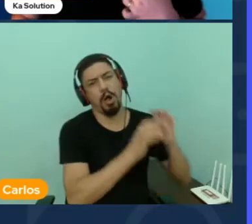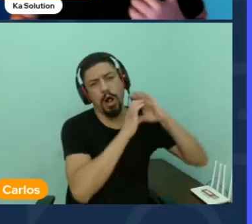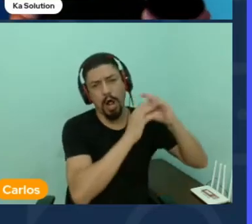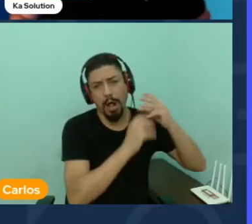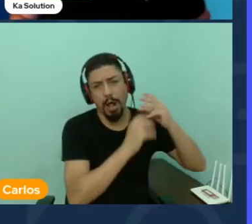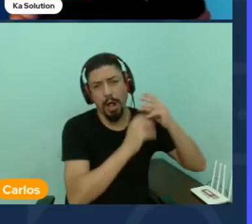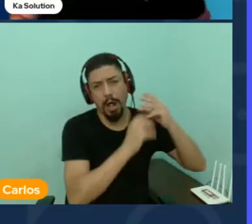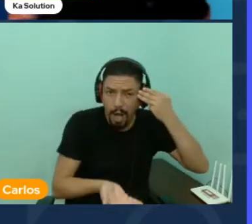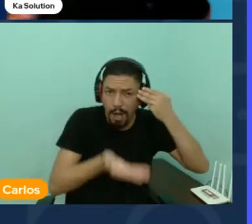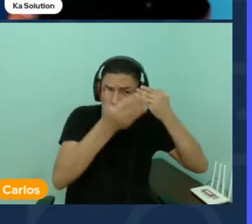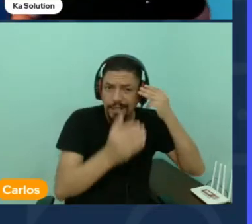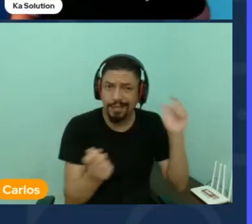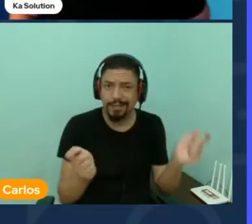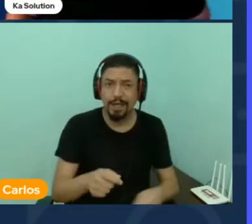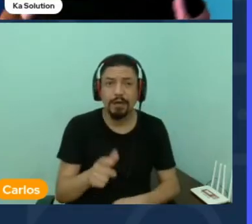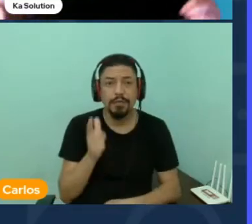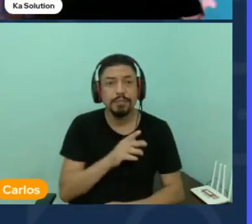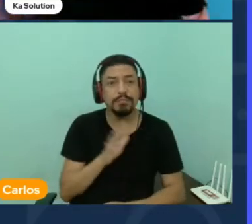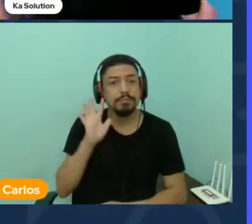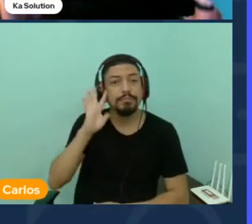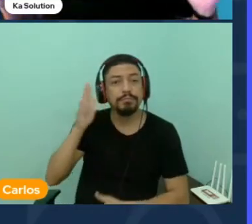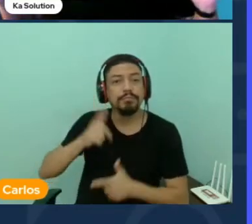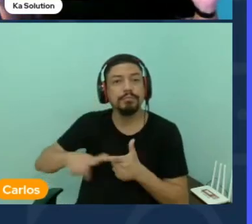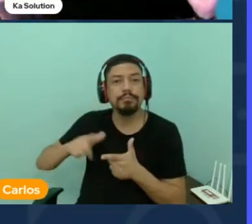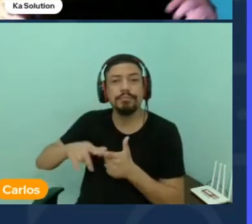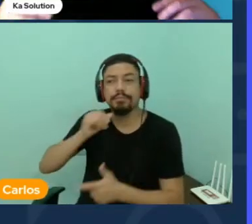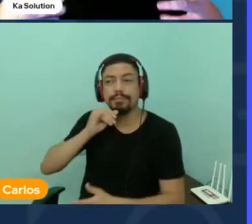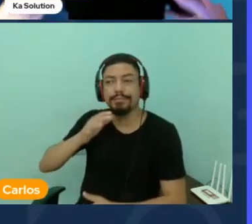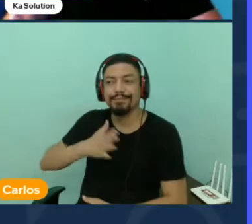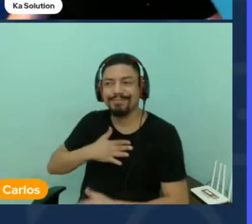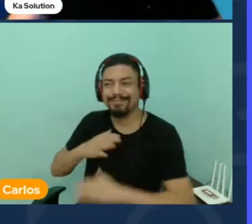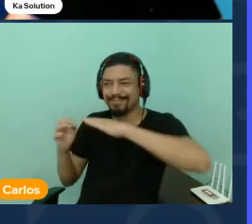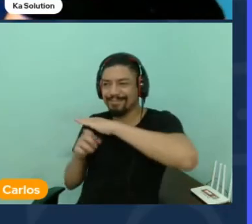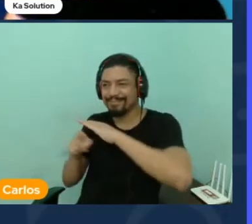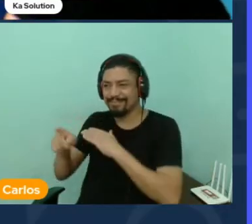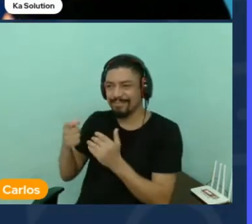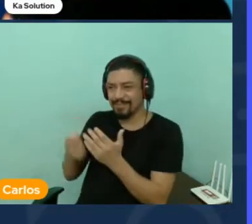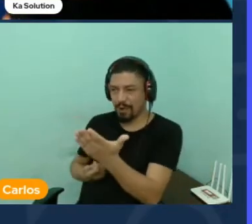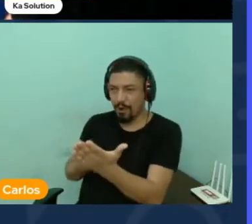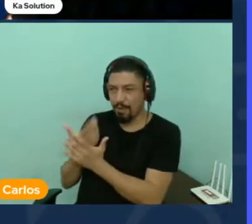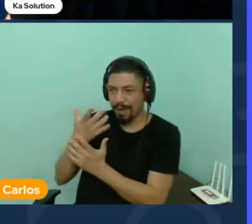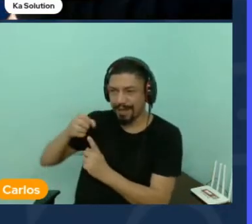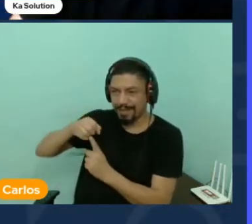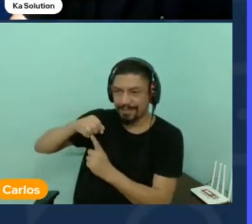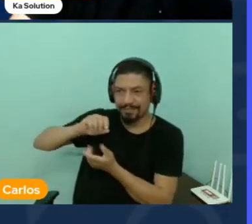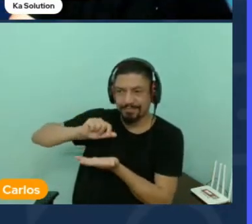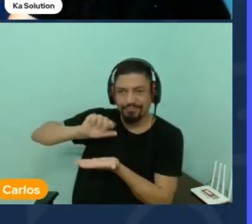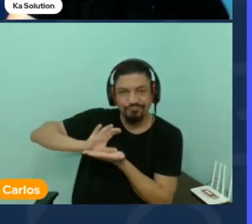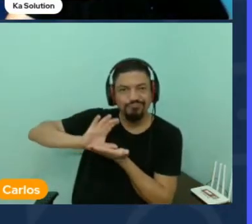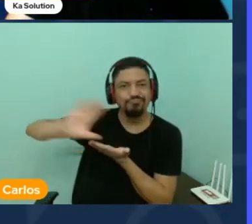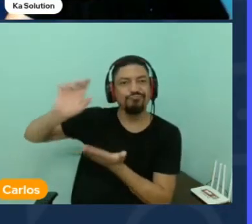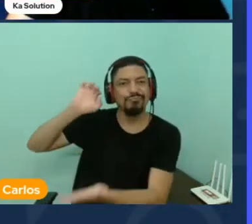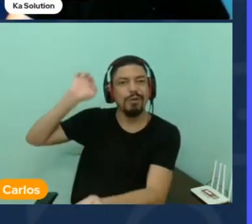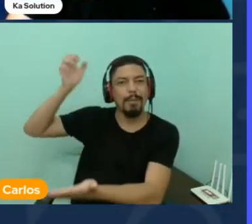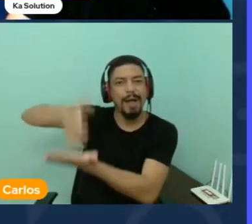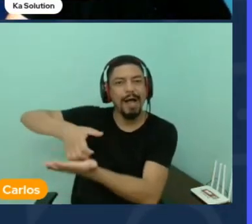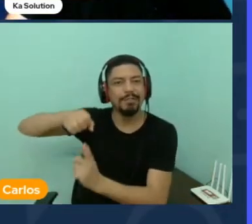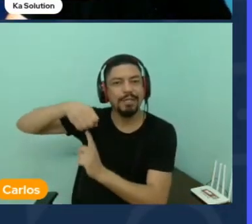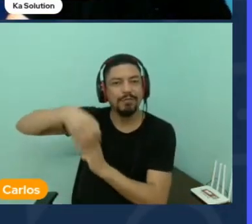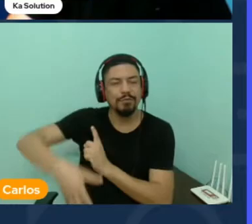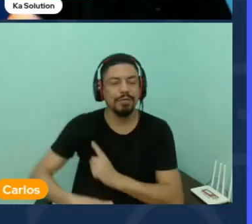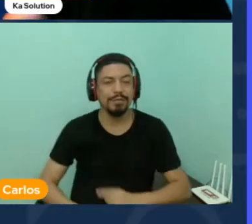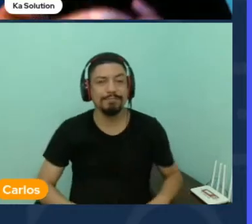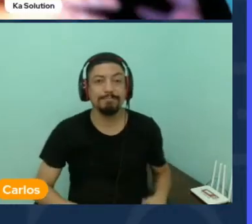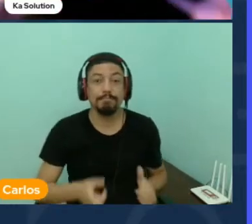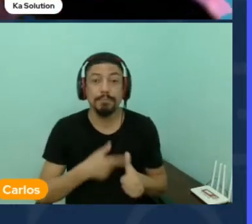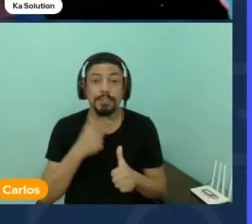problema que eu posso ter, por exemplo, quando na minha empresa eu preciso comprar um servidor. E aí eu preciso tomar uma